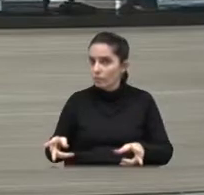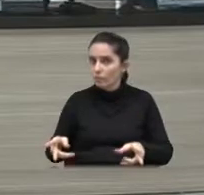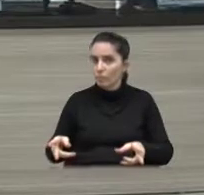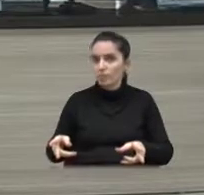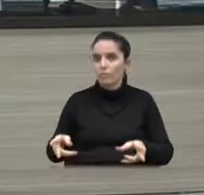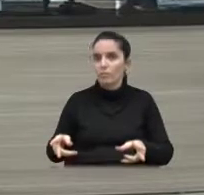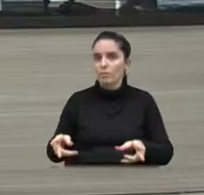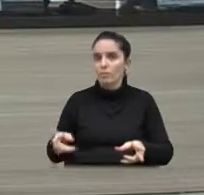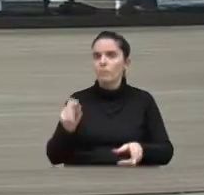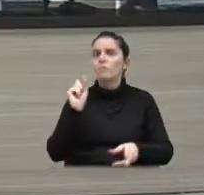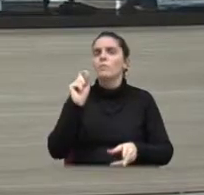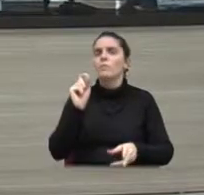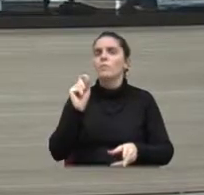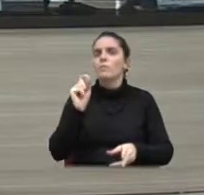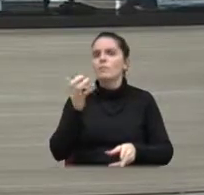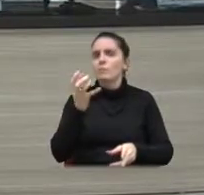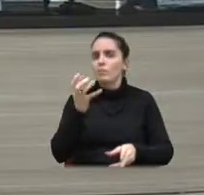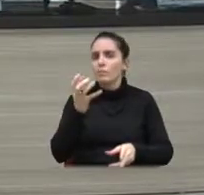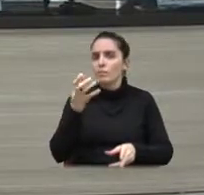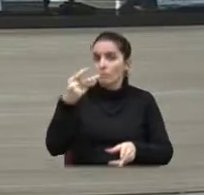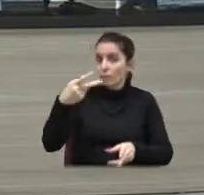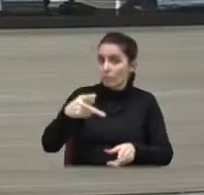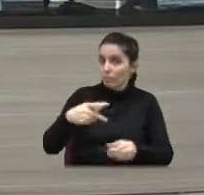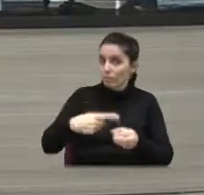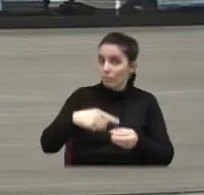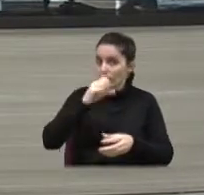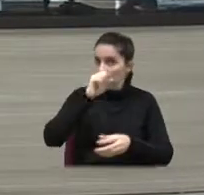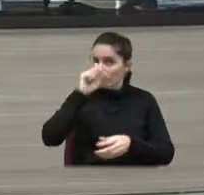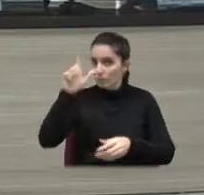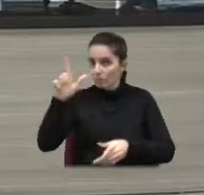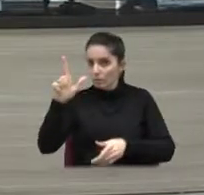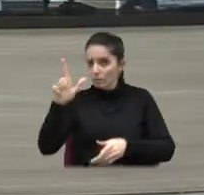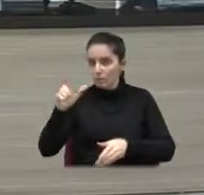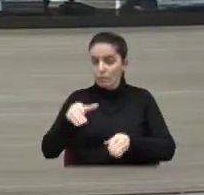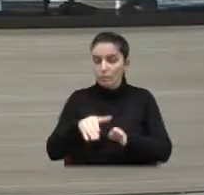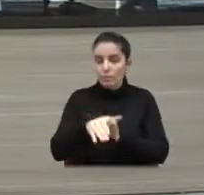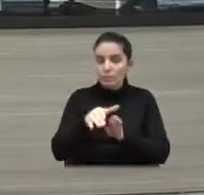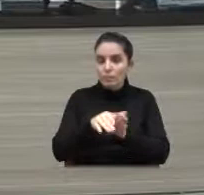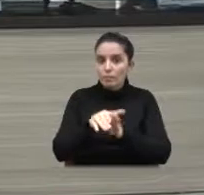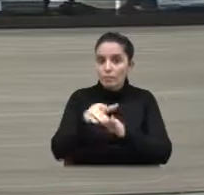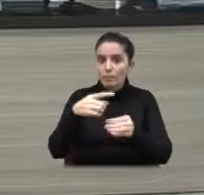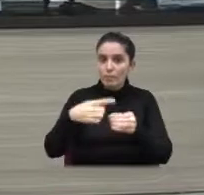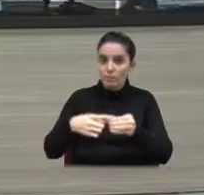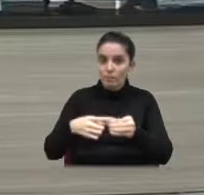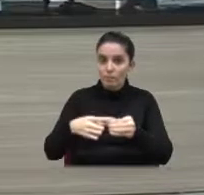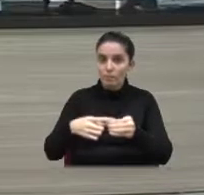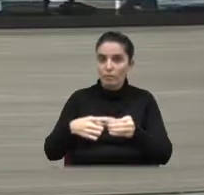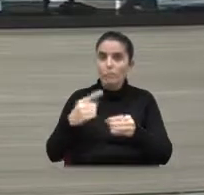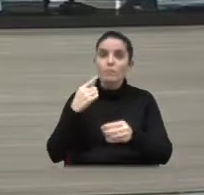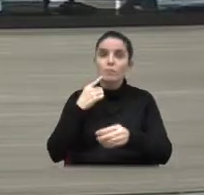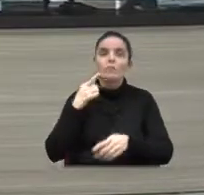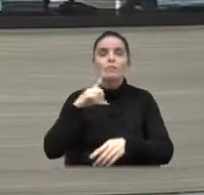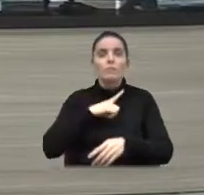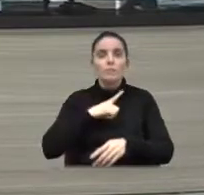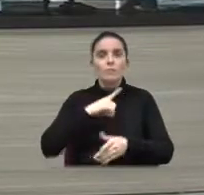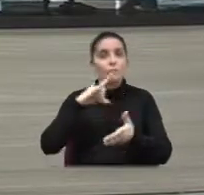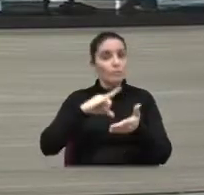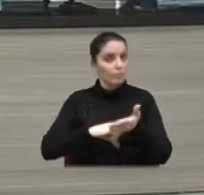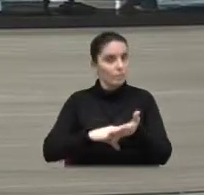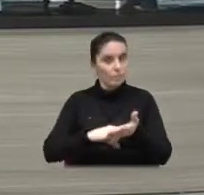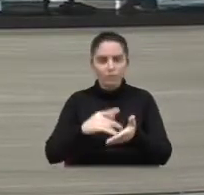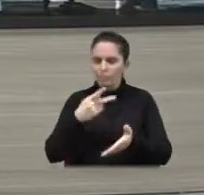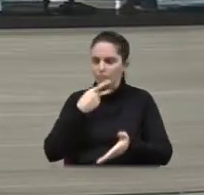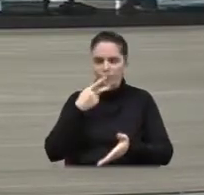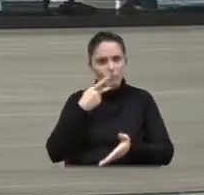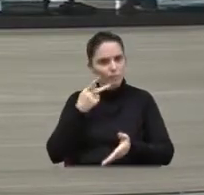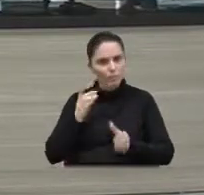que eles querem aqui na nossa cidade, sendo que é um conselho municipal? Eu tenho todos esses documentos no meu gabinete. Então, não estou falando em nenhum momento